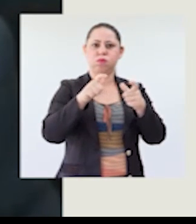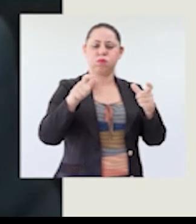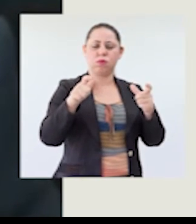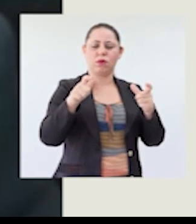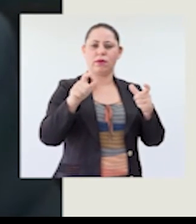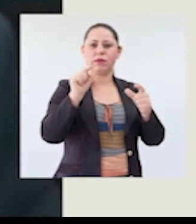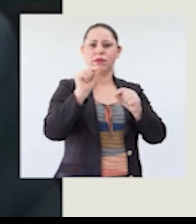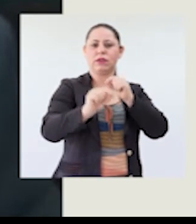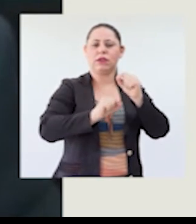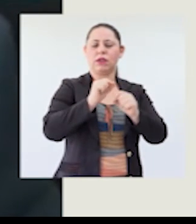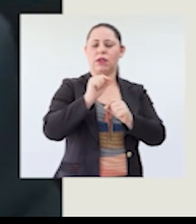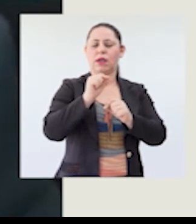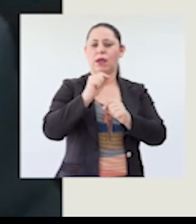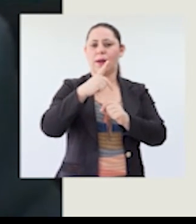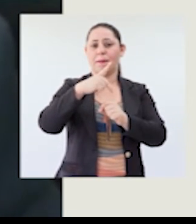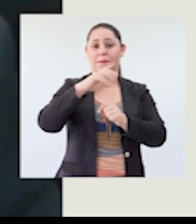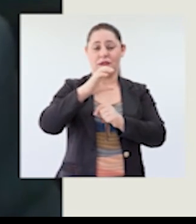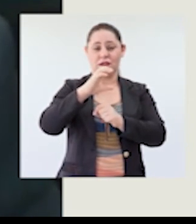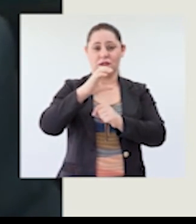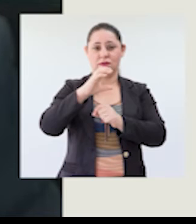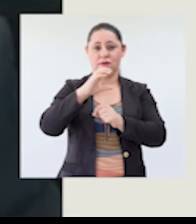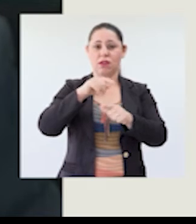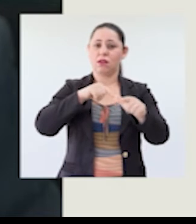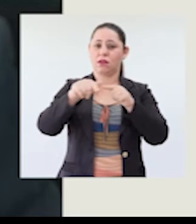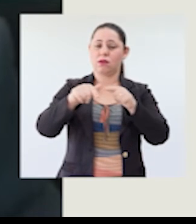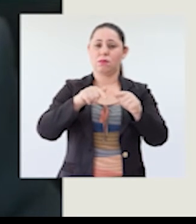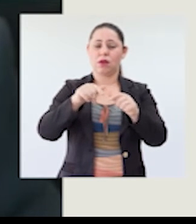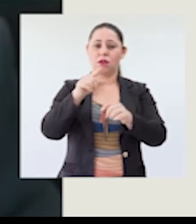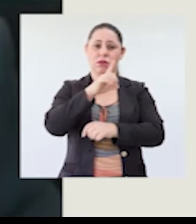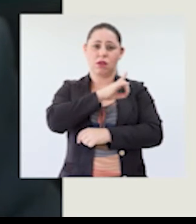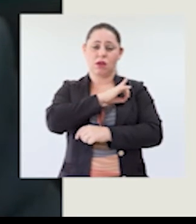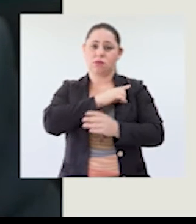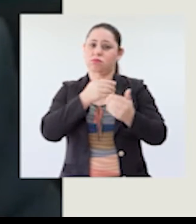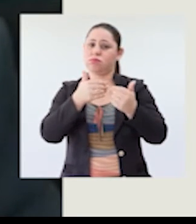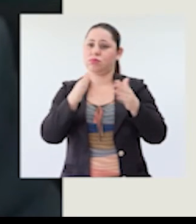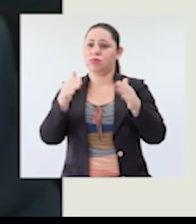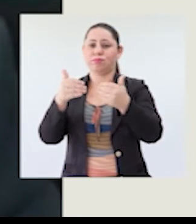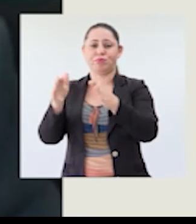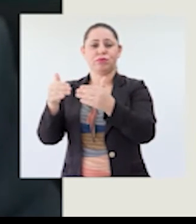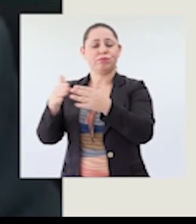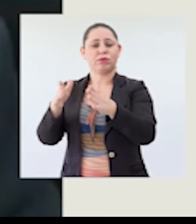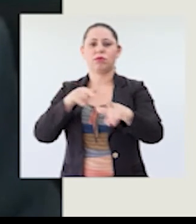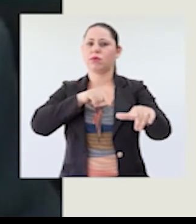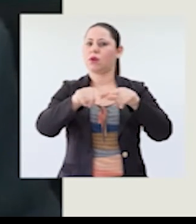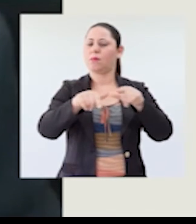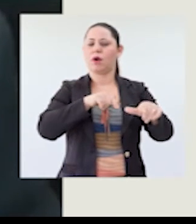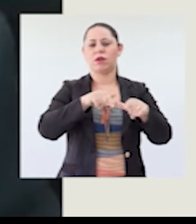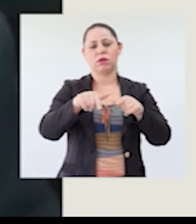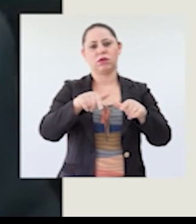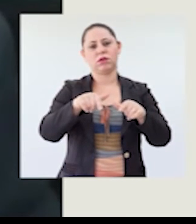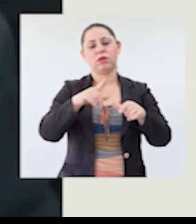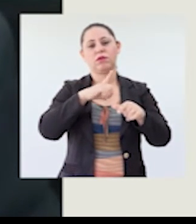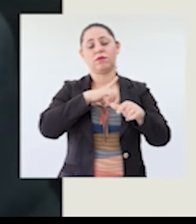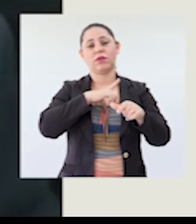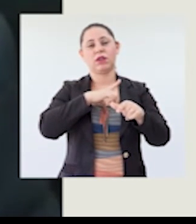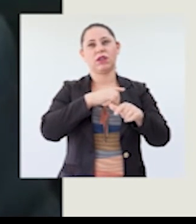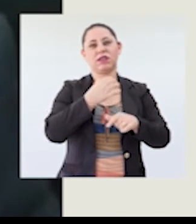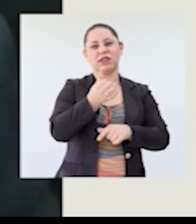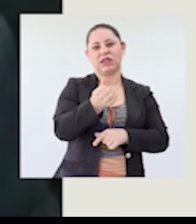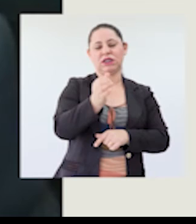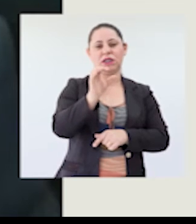maioria, por sinal, que a Polícia Civil atuará propriamente dita, as suas delegacias estarão abertas, em pleno funcionamento, e nós temos ao